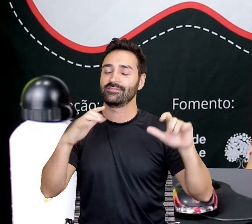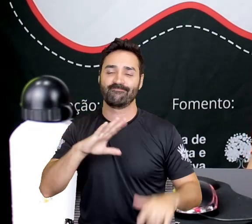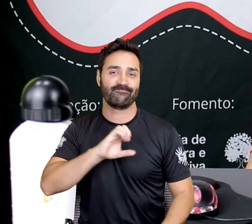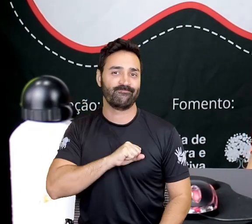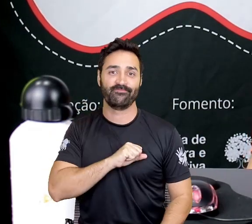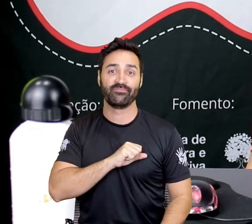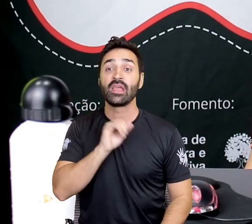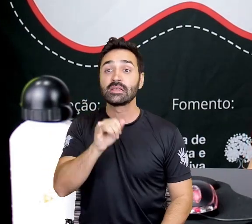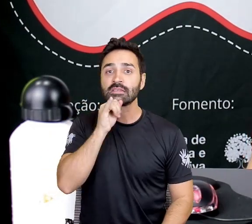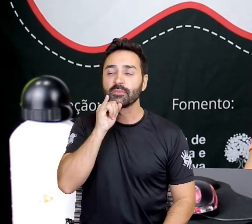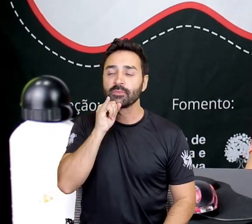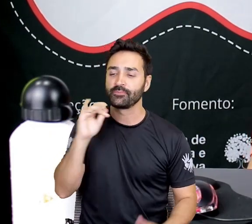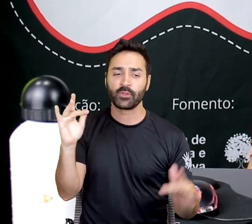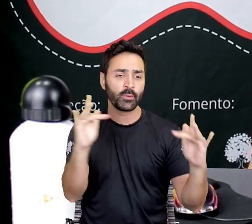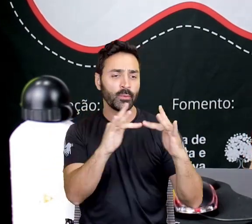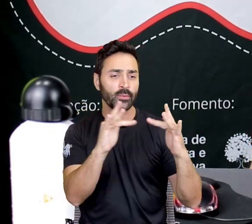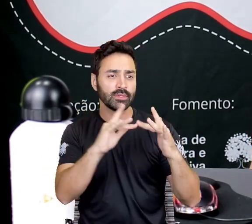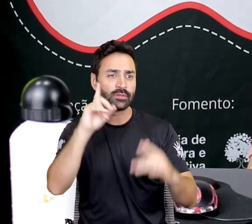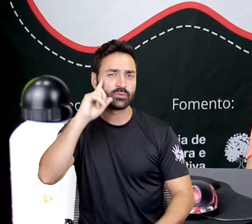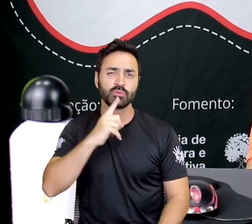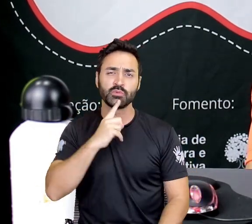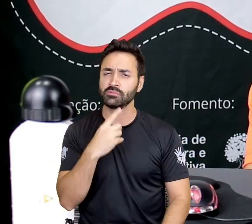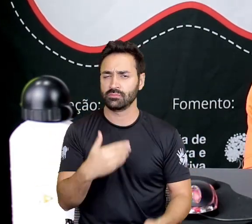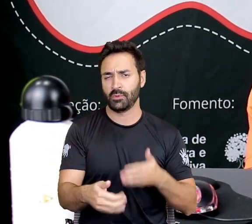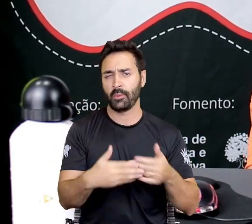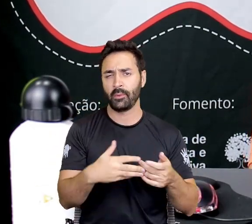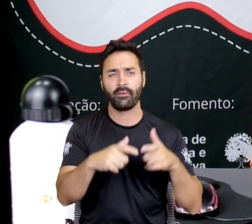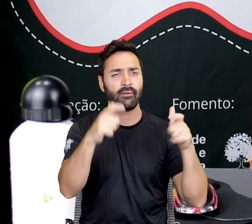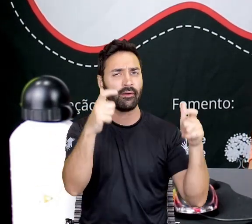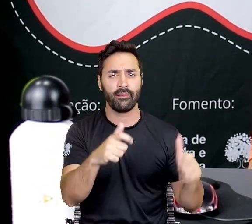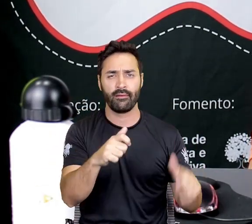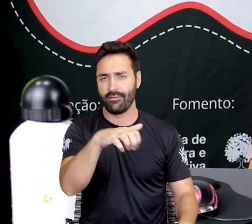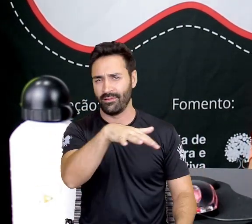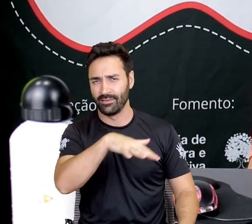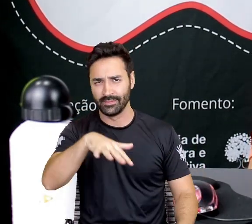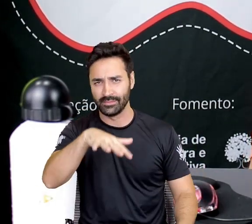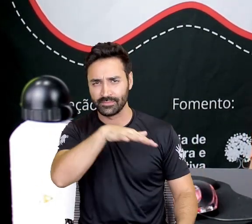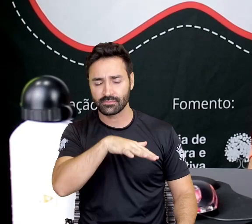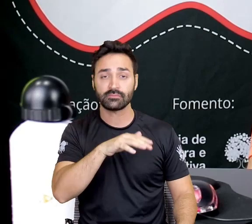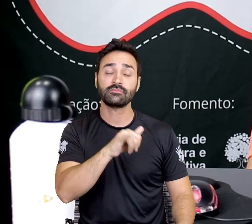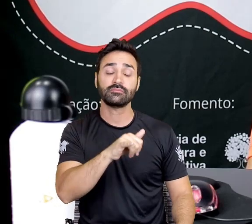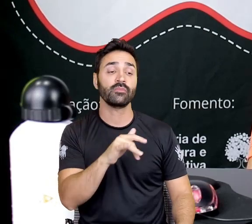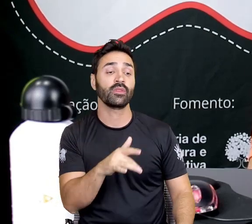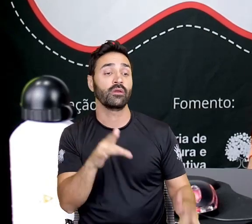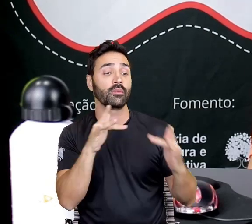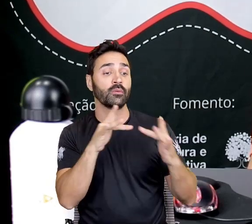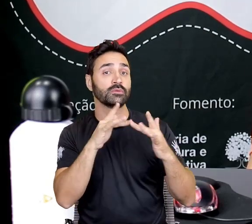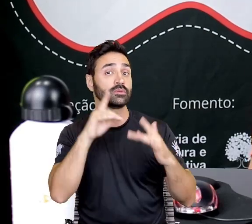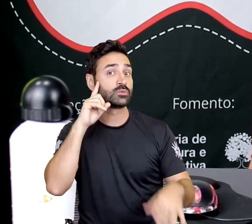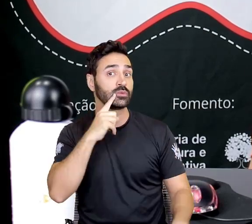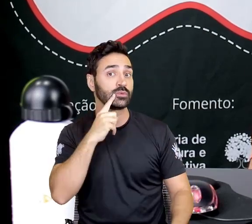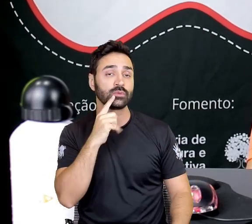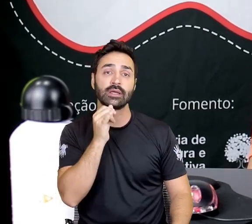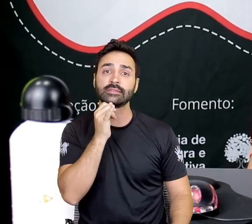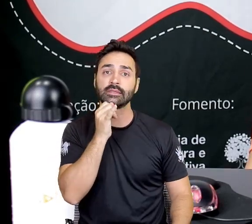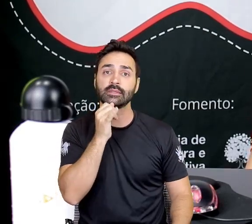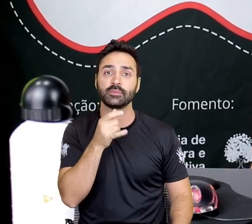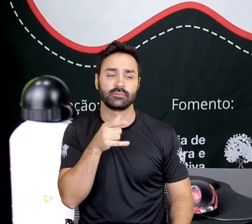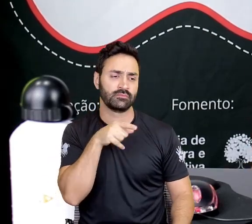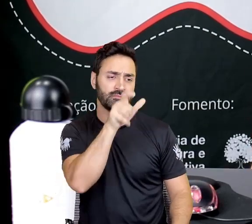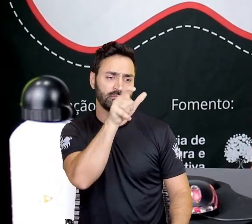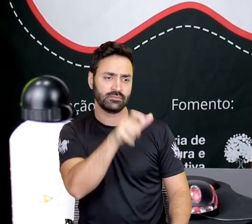contato com uma pessoa surda, em qualquer área de formação, em qualquer área de atuação, se eu chego para ela e falo assim, essa é uma pessoa que entende